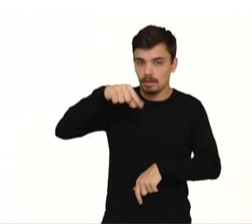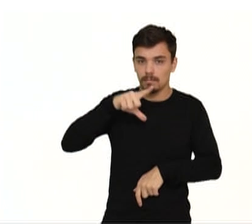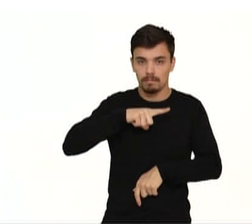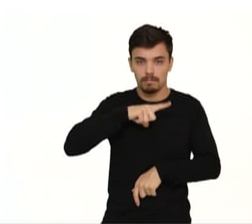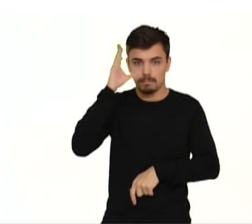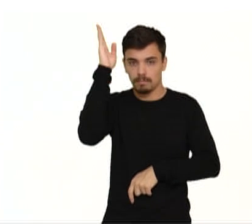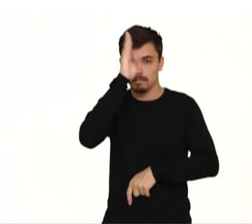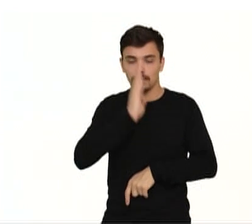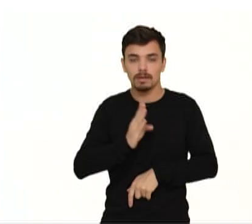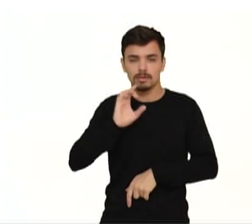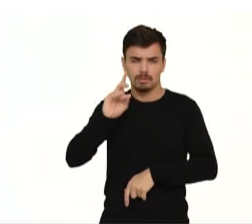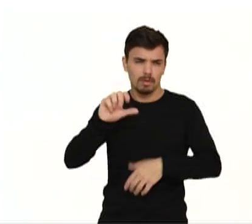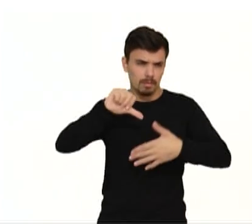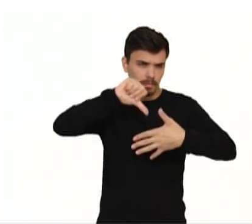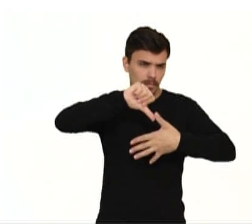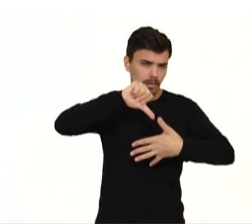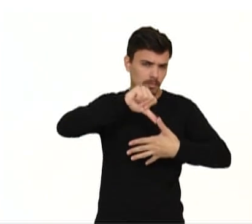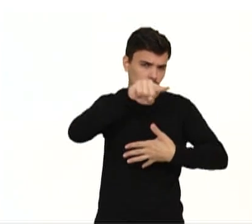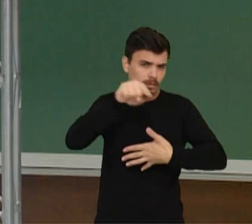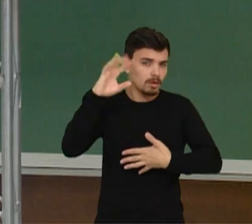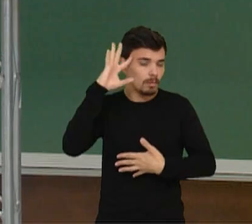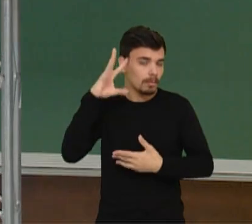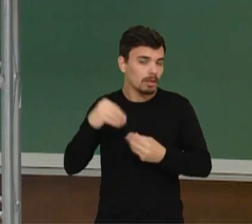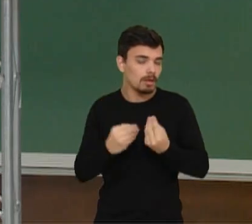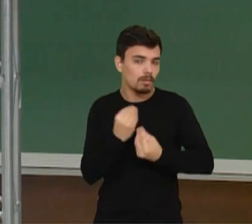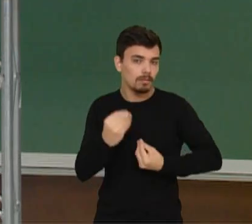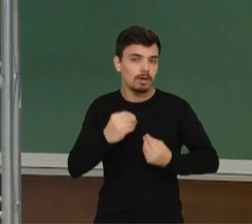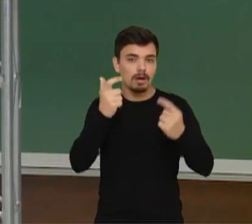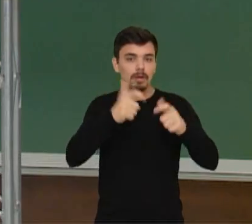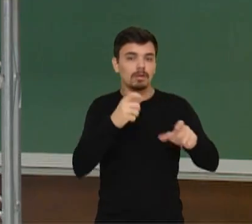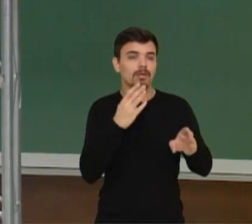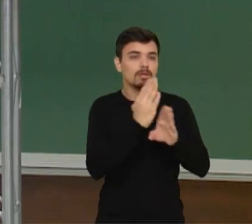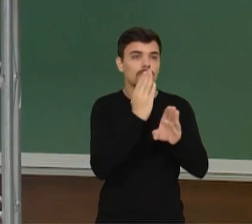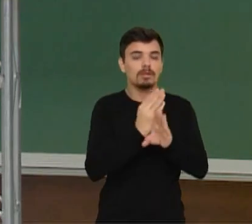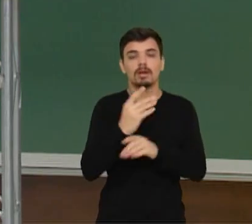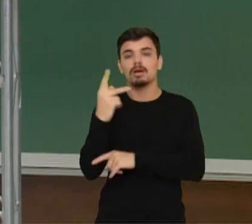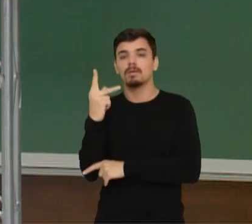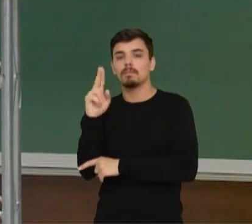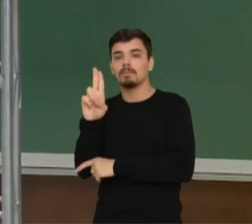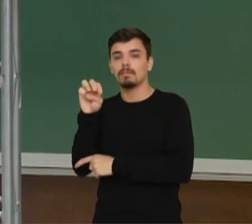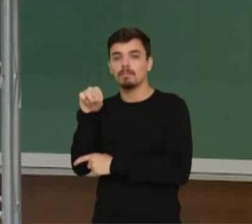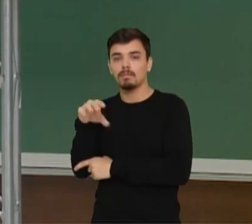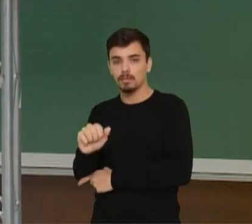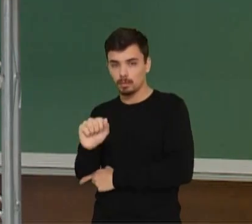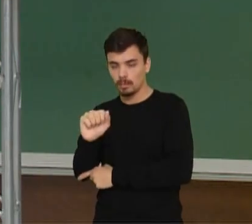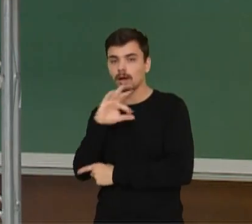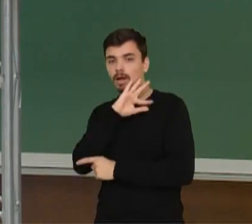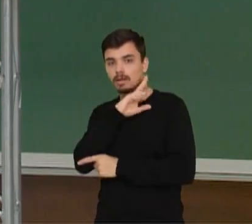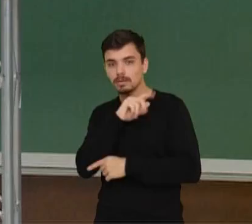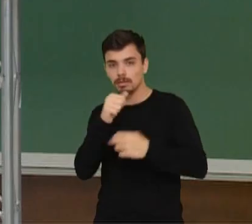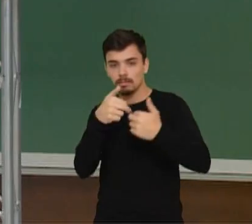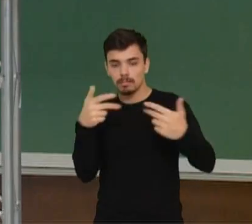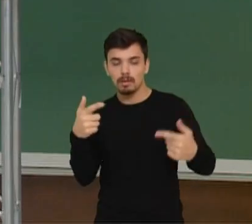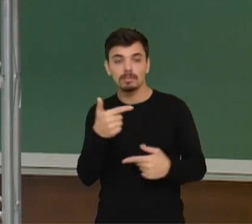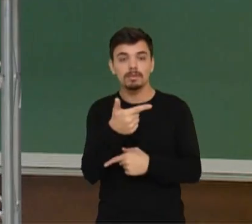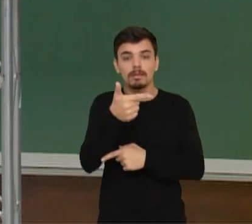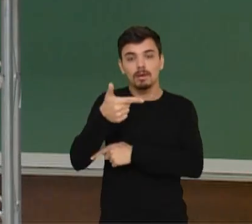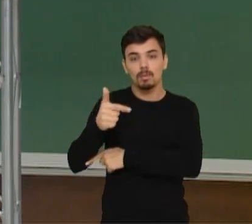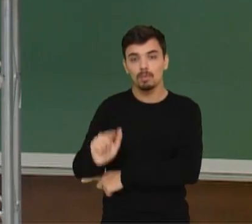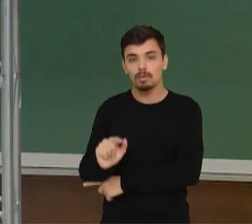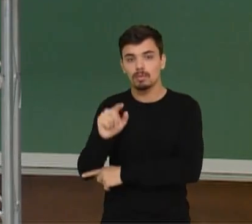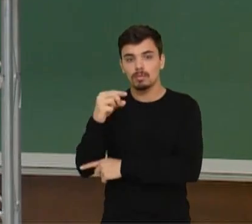Coloquei o mapa só da América do Sul ali para vocês entenderem, ó. Onde a gente encontra o puma concolor e ali ainda a pantera onca, né?